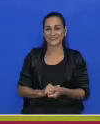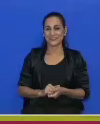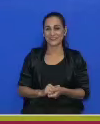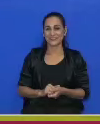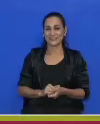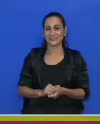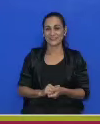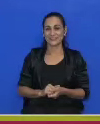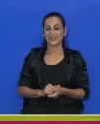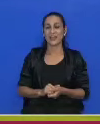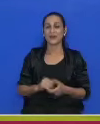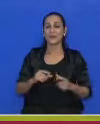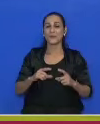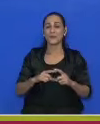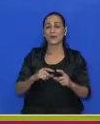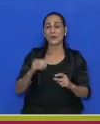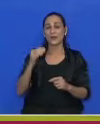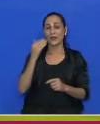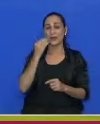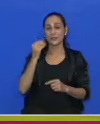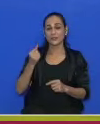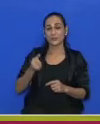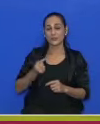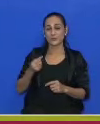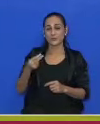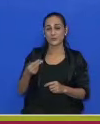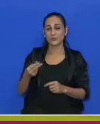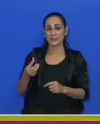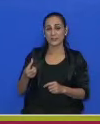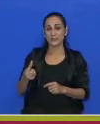Muito bem, mais uma bola rosa número 26.